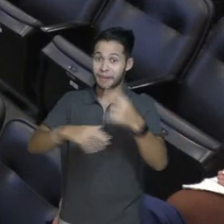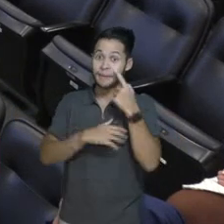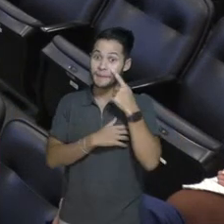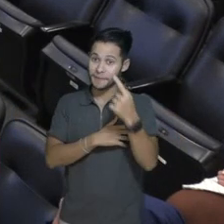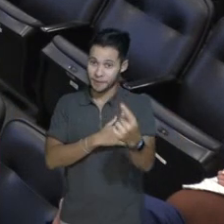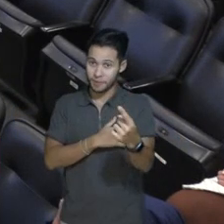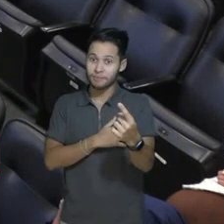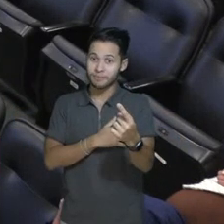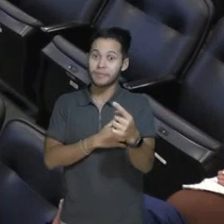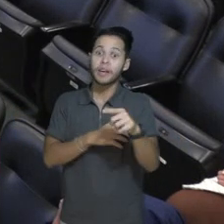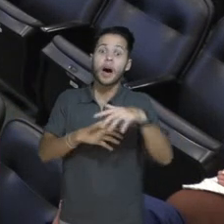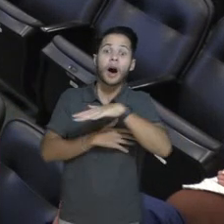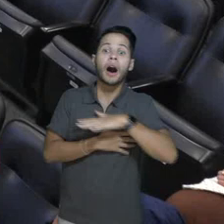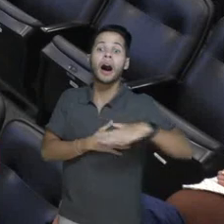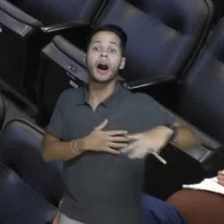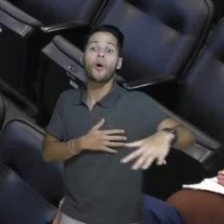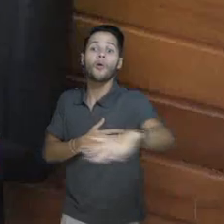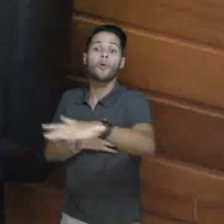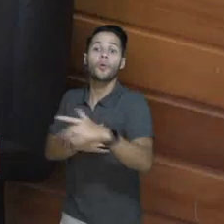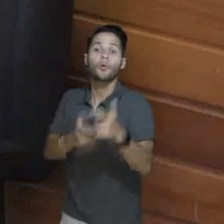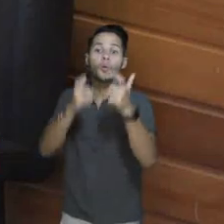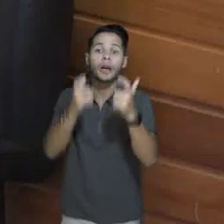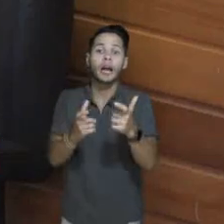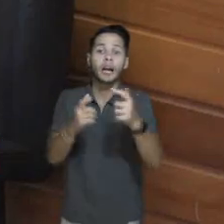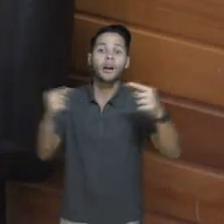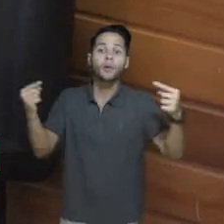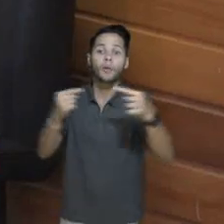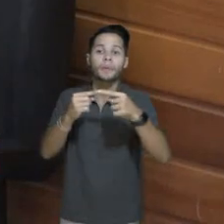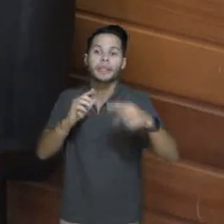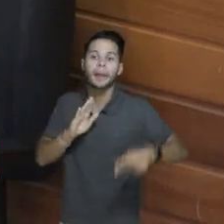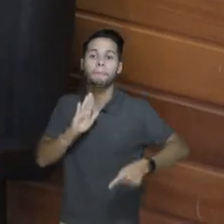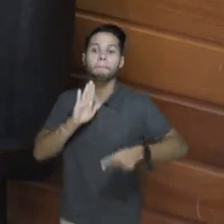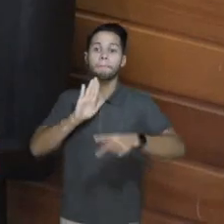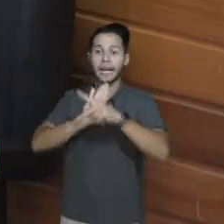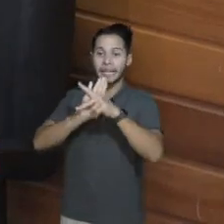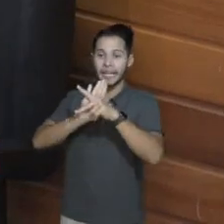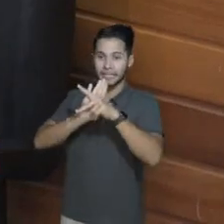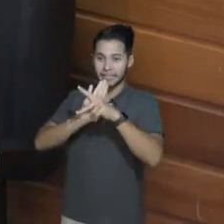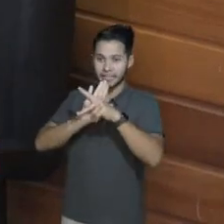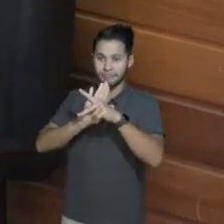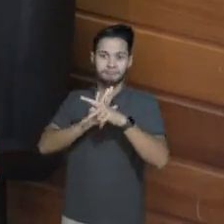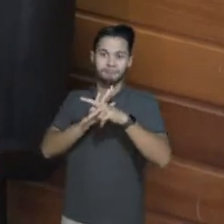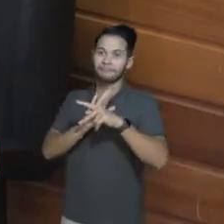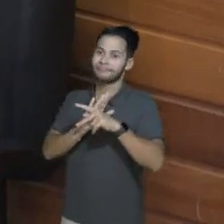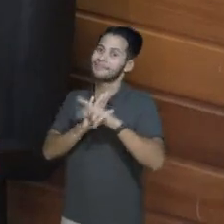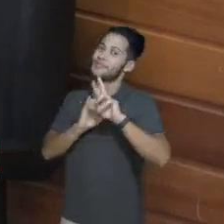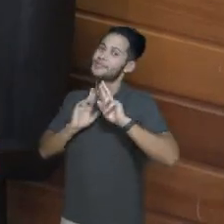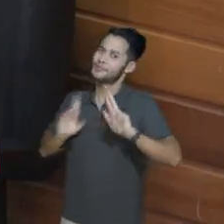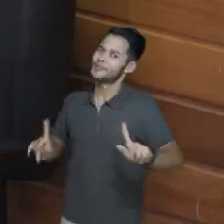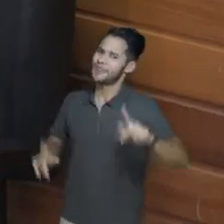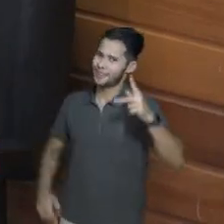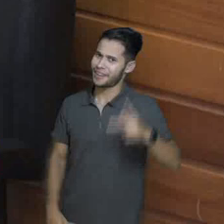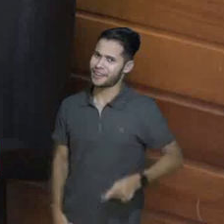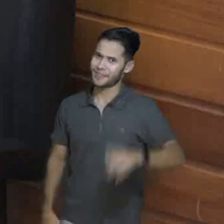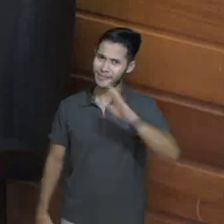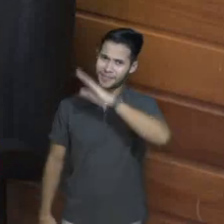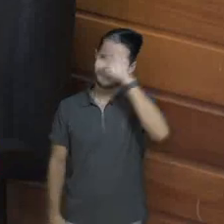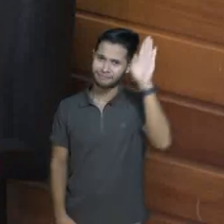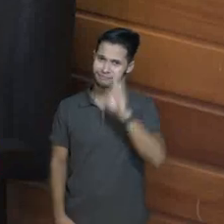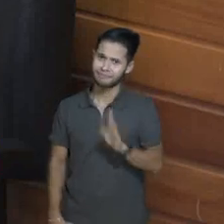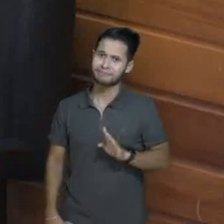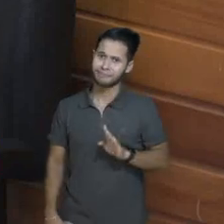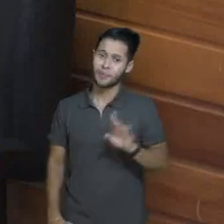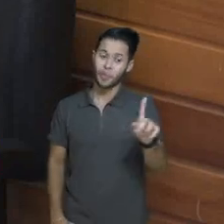pertencimento dada a baixa desigualdade social e essa identificação diferente do nosso país aonde cada um de nós aqui